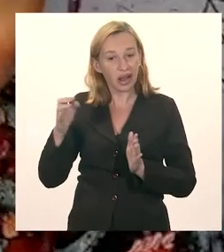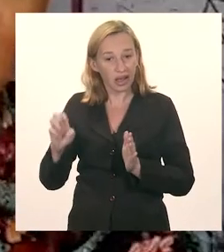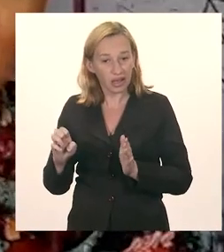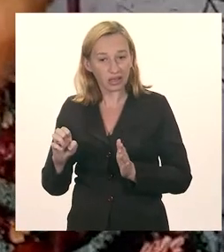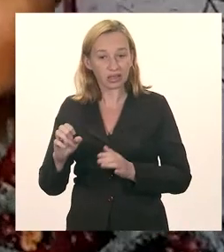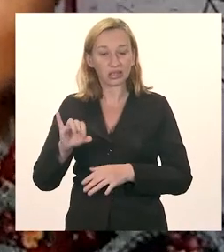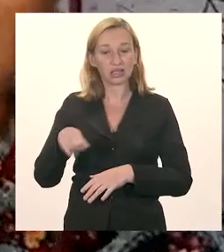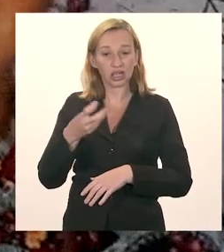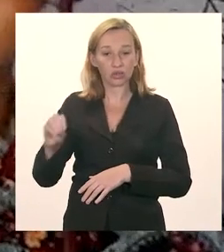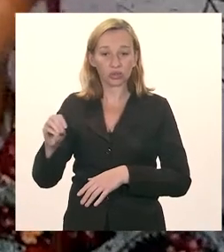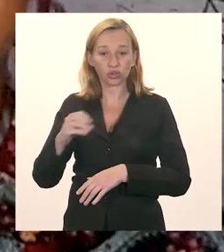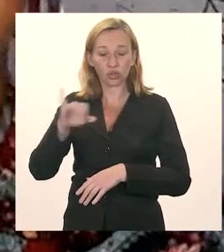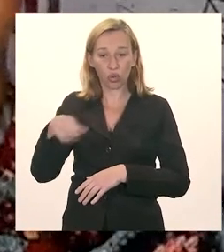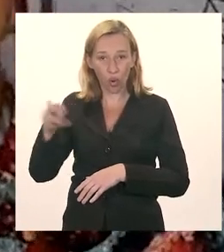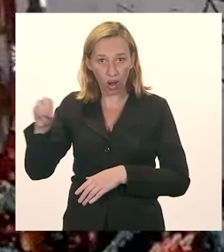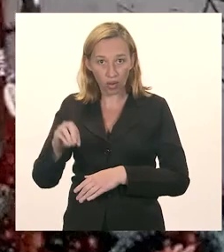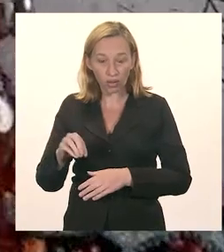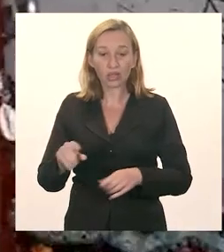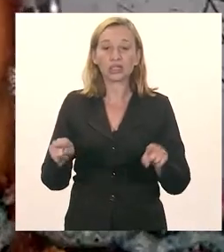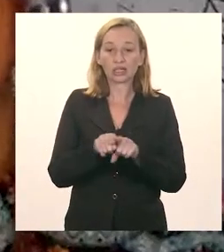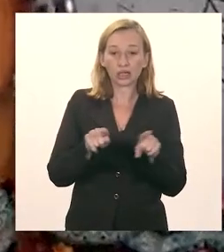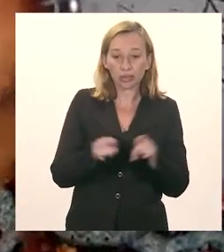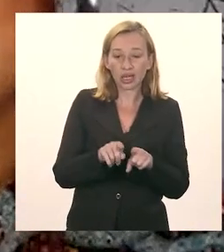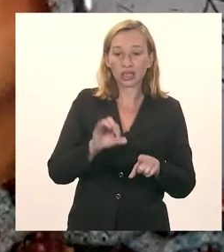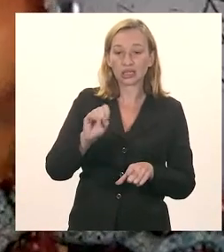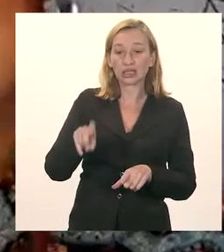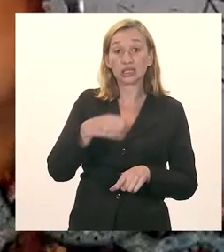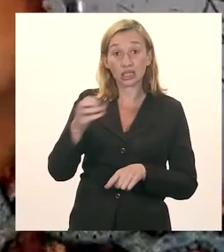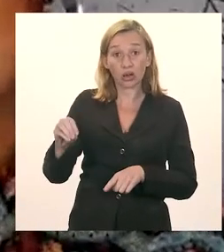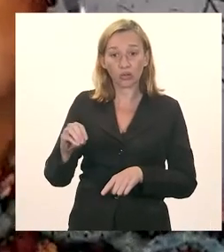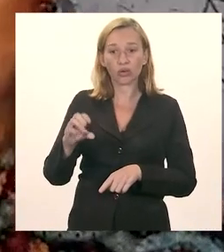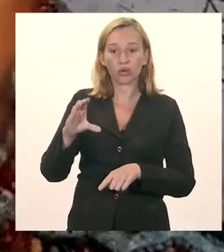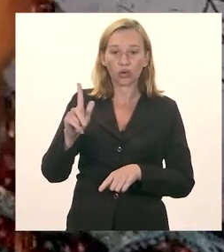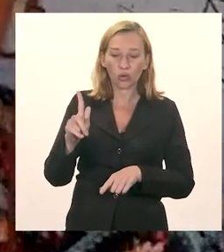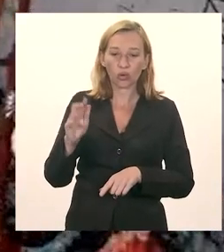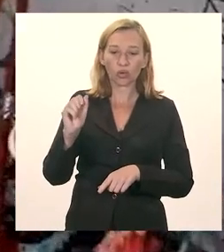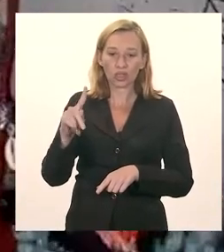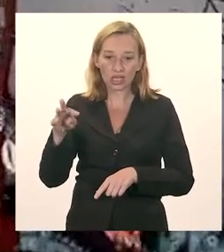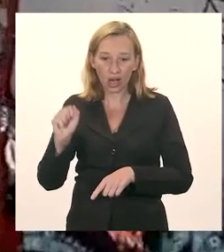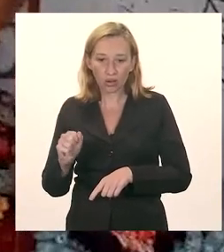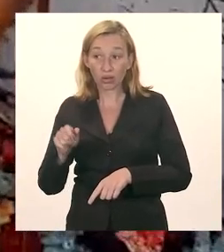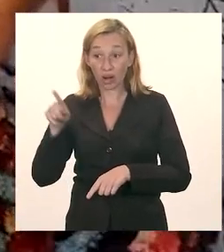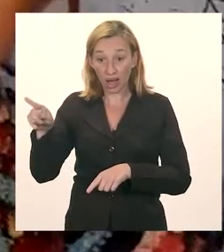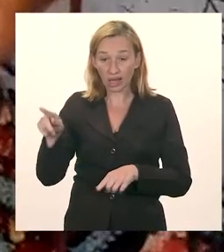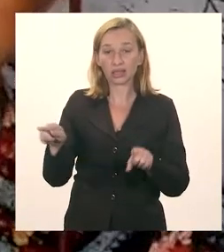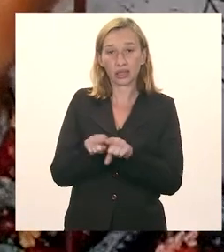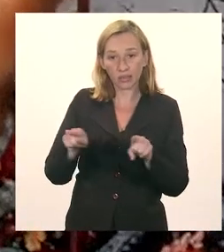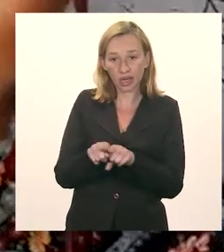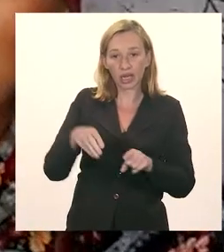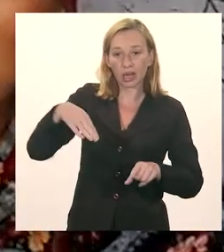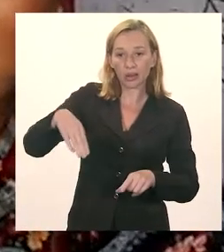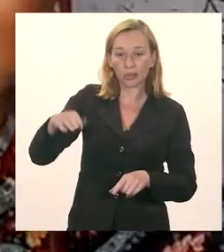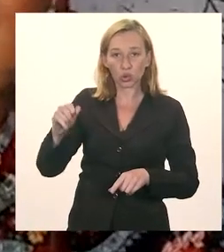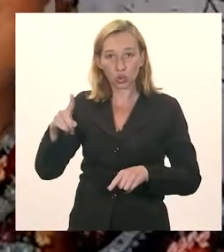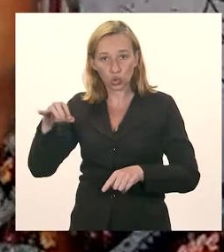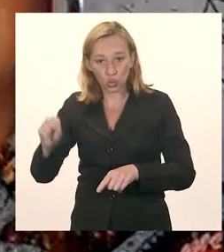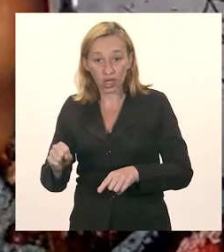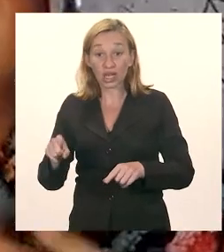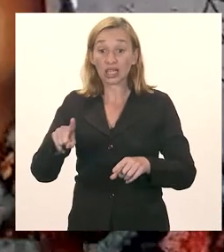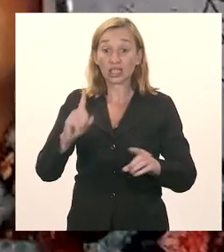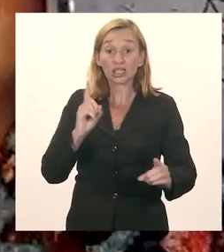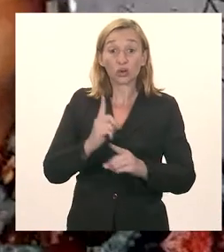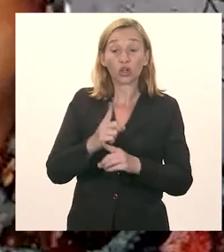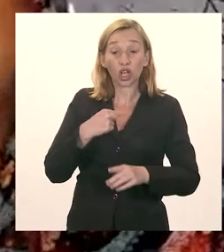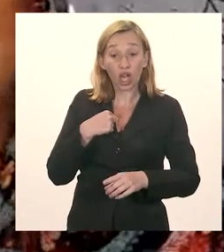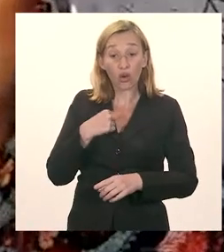São João, que fica lá na Muçuca, e o São Gonçalo, a festa de São Gonçalo também, que é na Muçuca. Foi aí nesses encontros